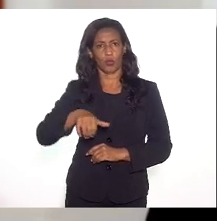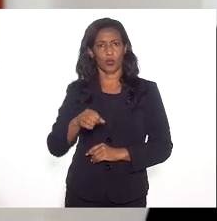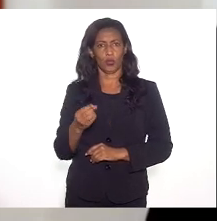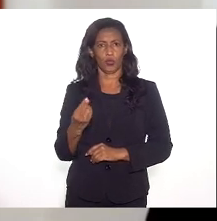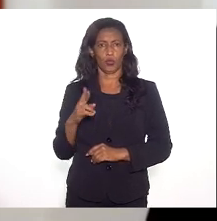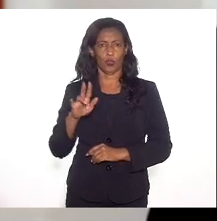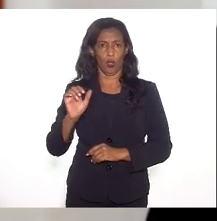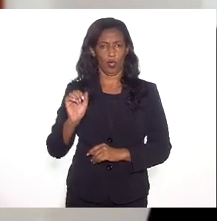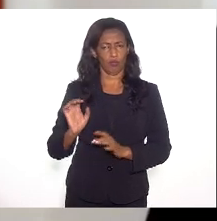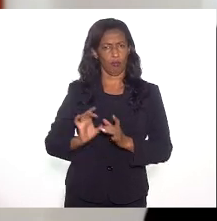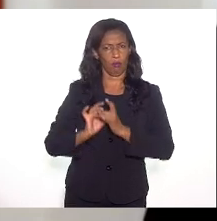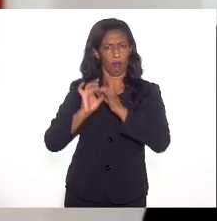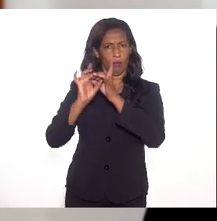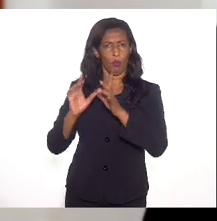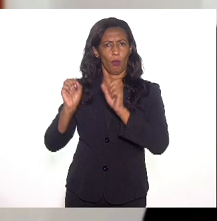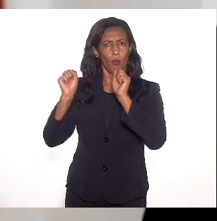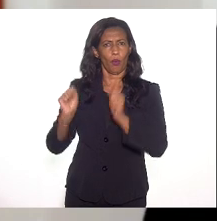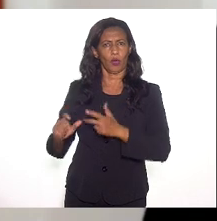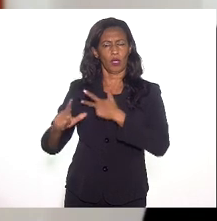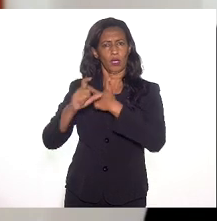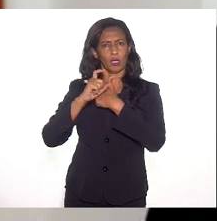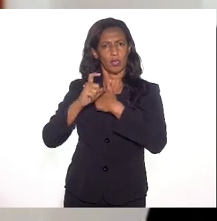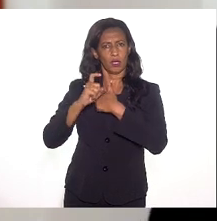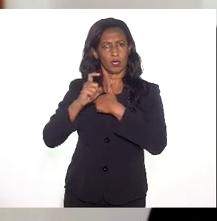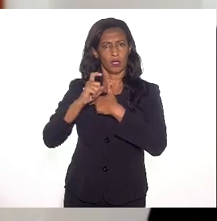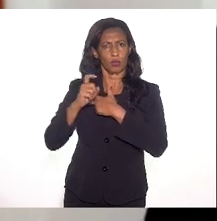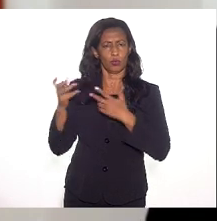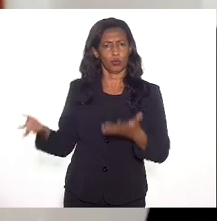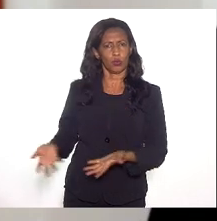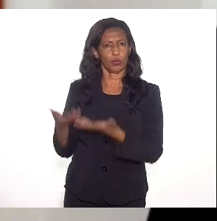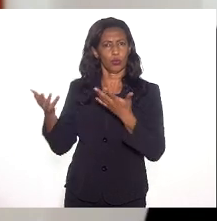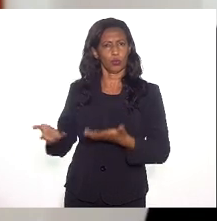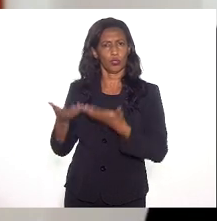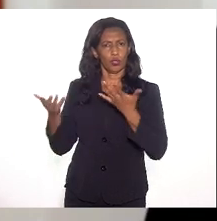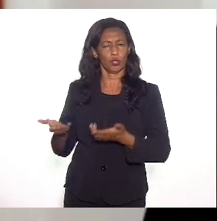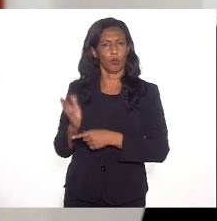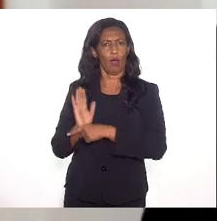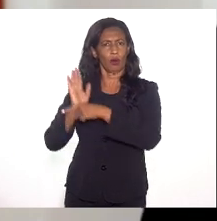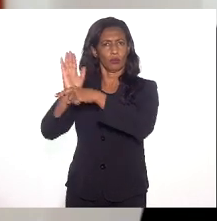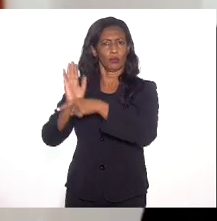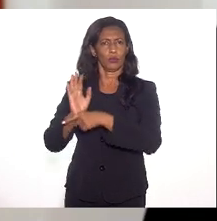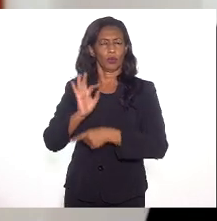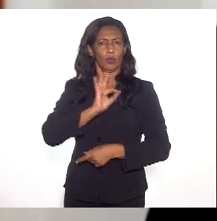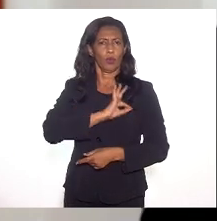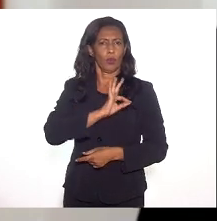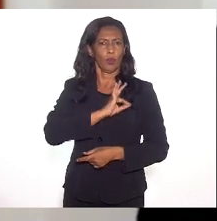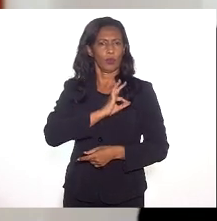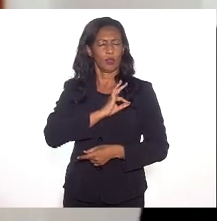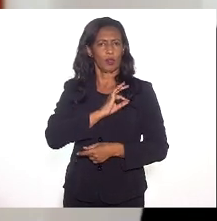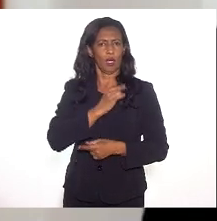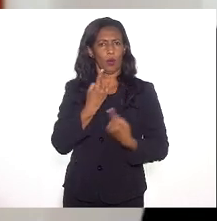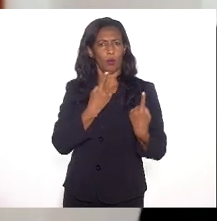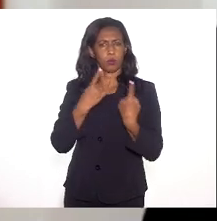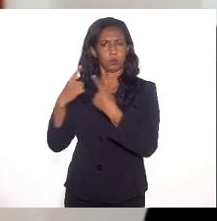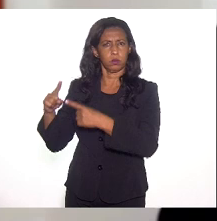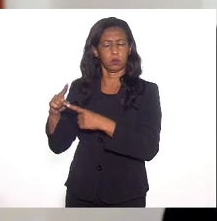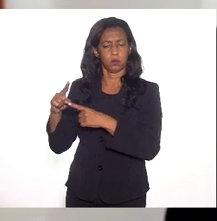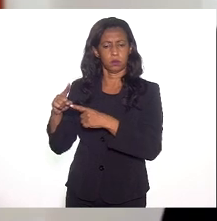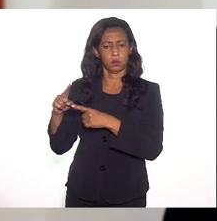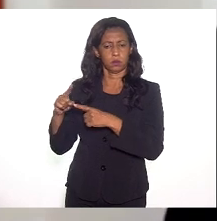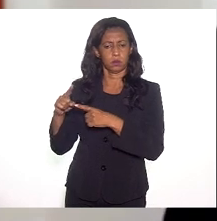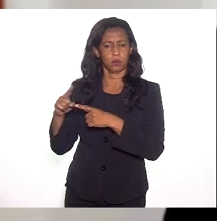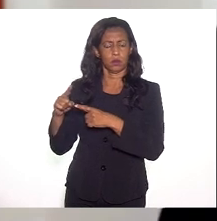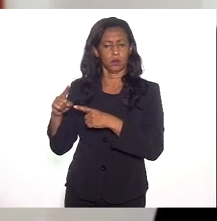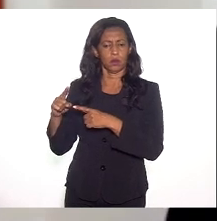Poder Executivo a implantar um programa de estímulo operacional aos policiais civis e militares para atuação no combate ao transporte